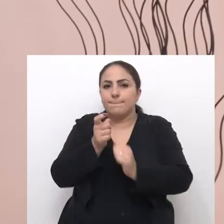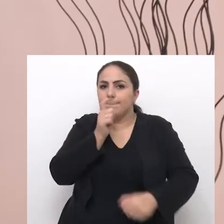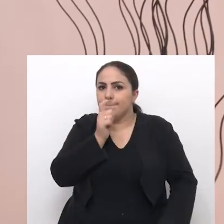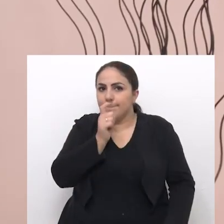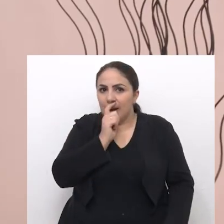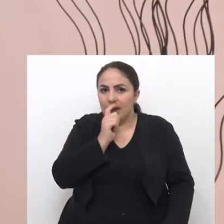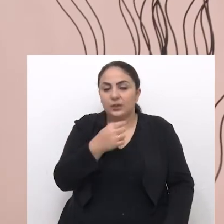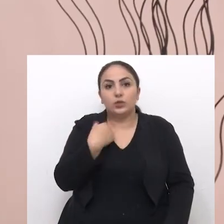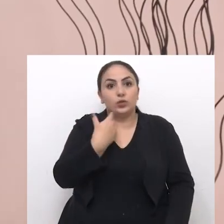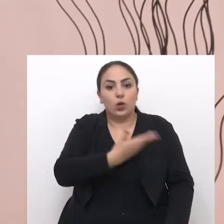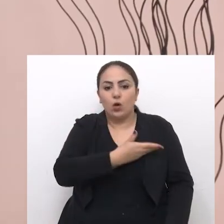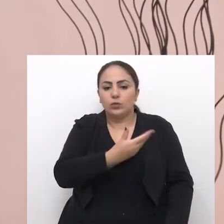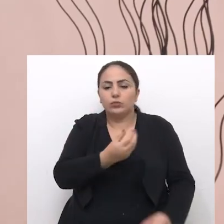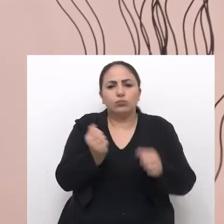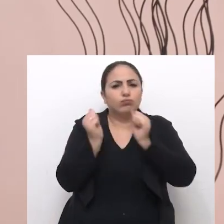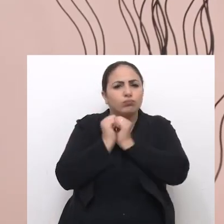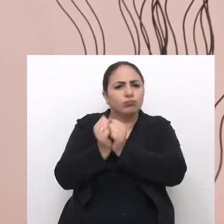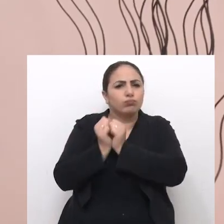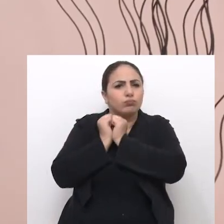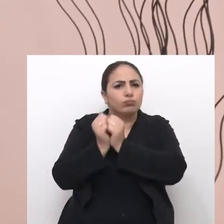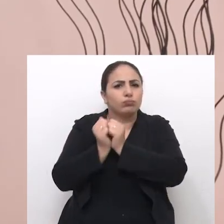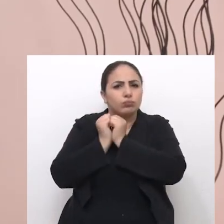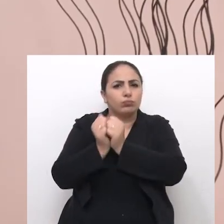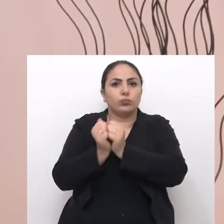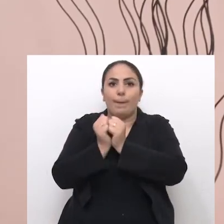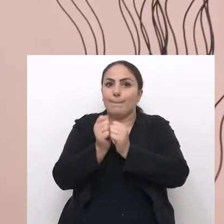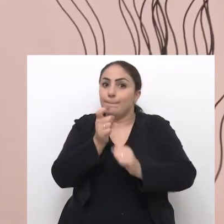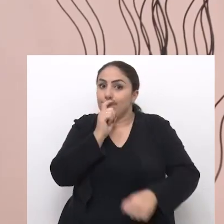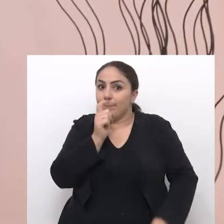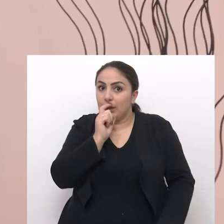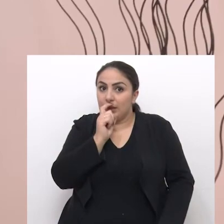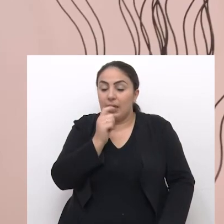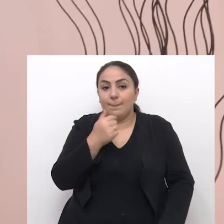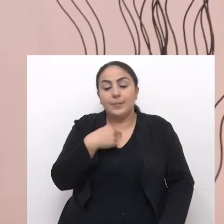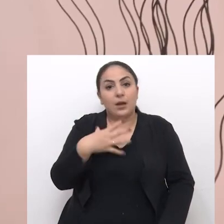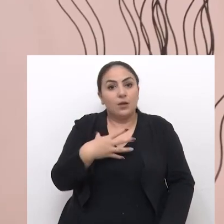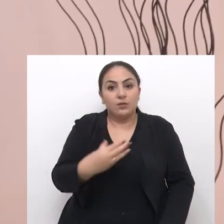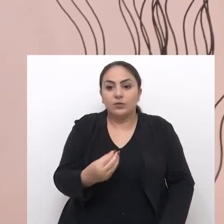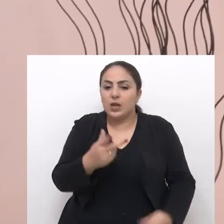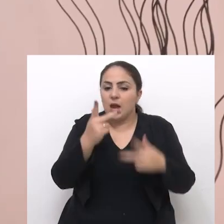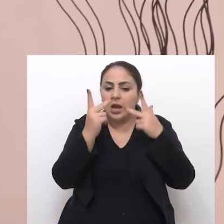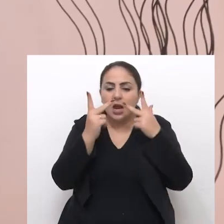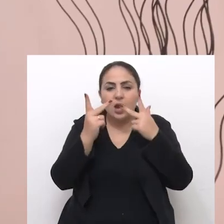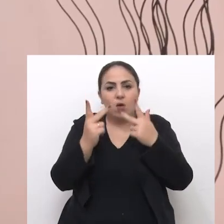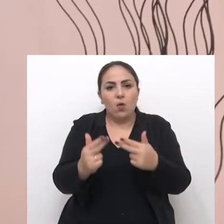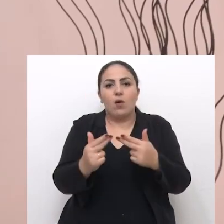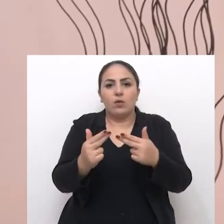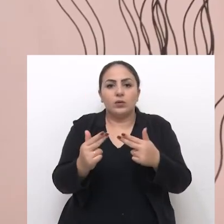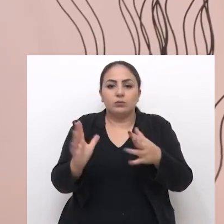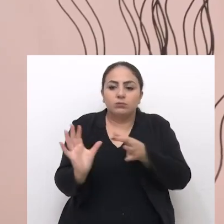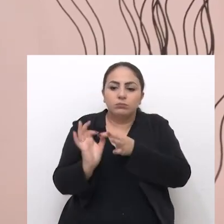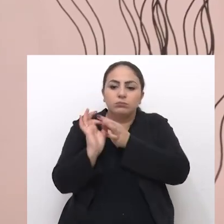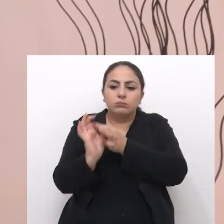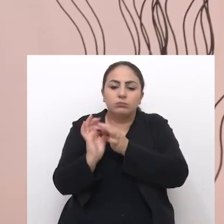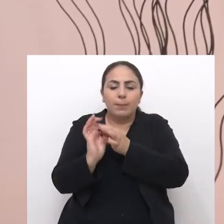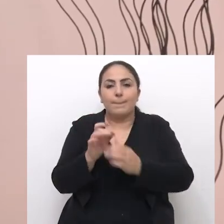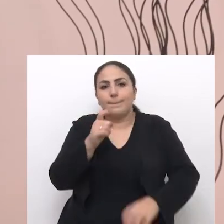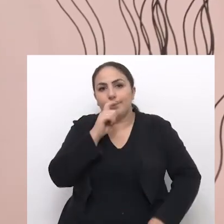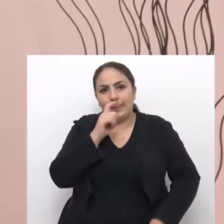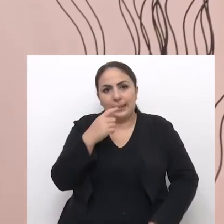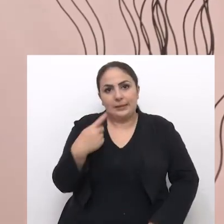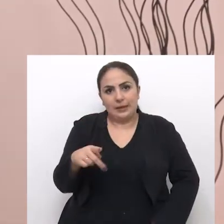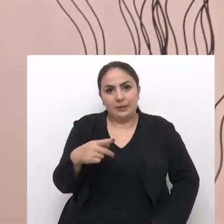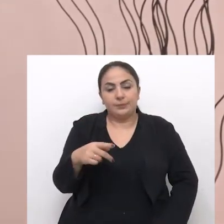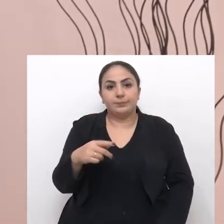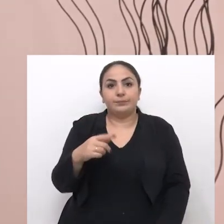meu pai. A gente vivia grudados, vivíamos juntos. E a minha filha está fazendo a mesma coisa, está lá grudada